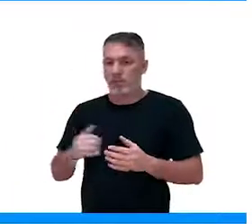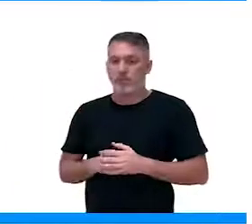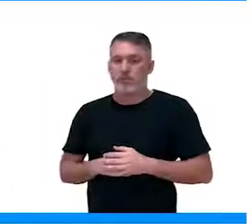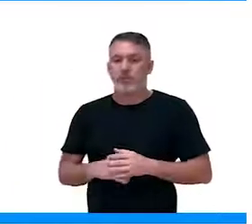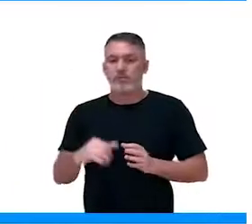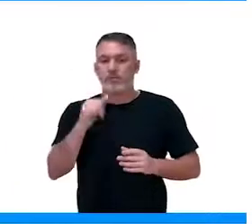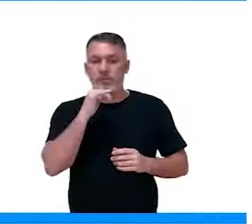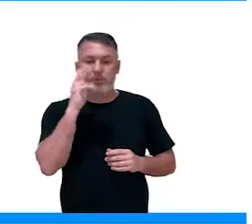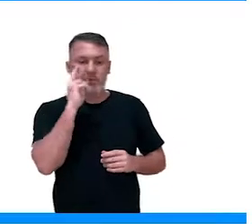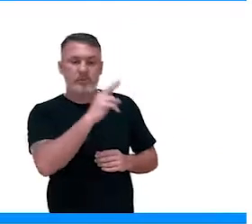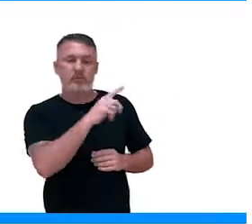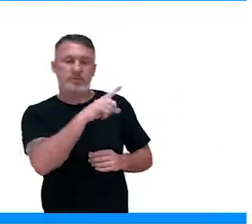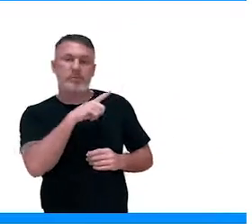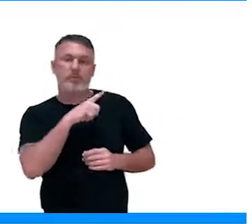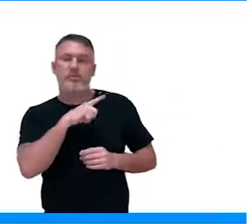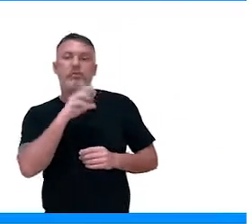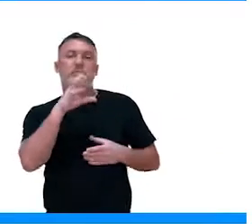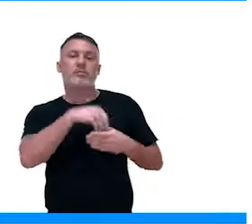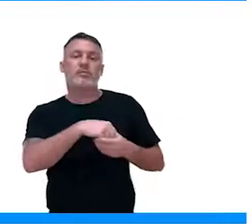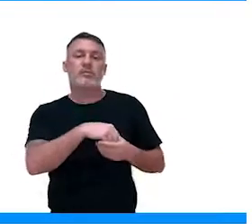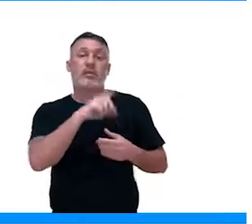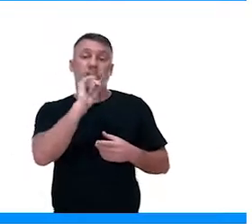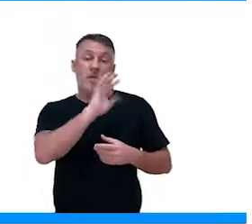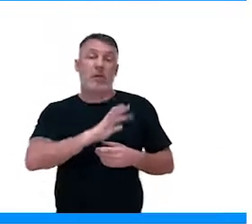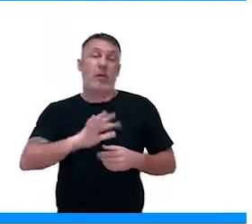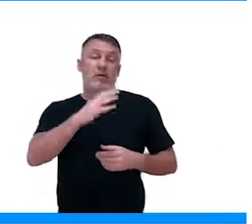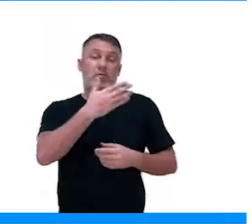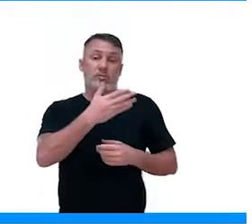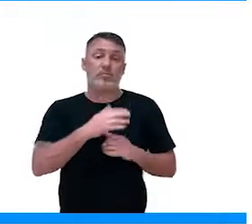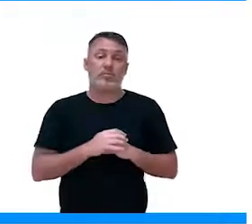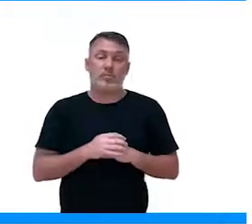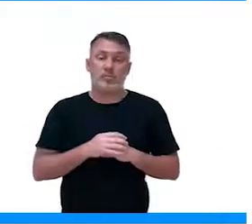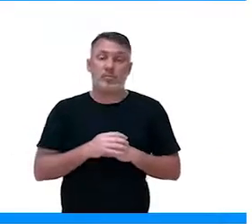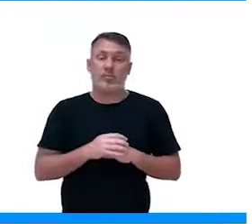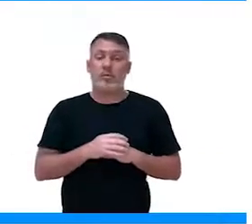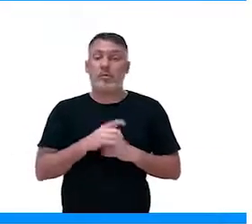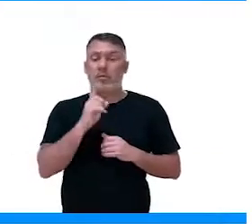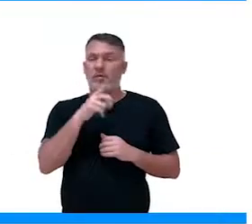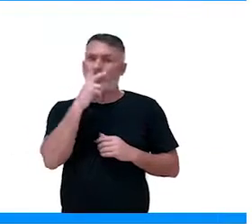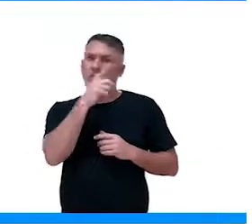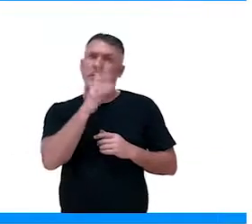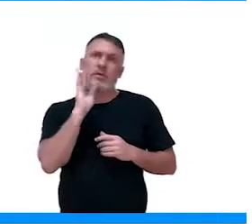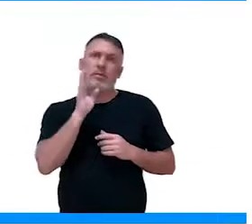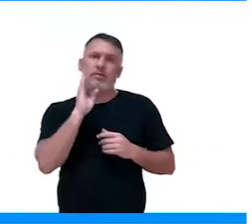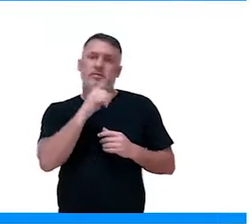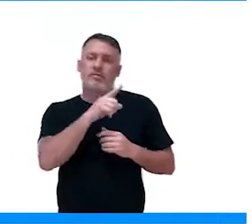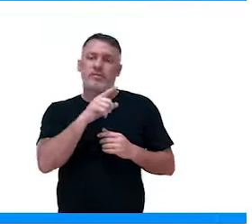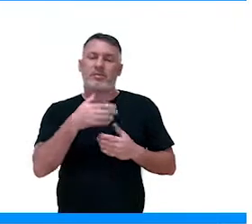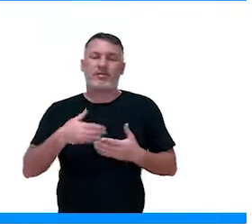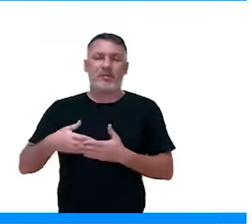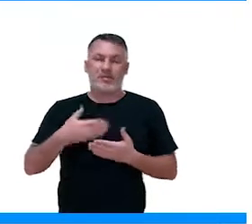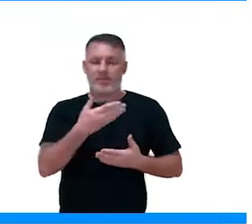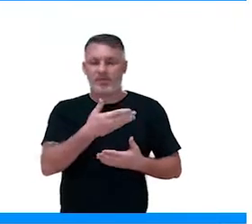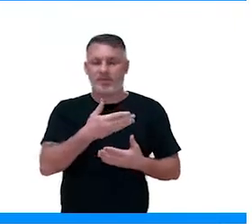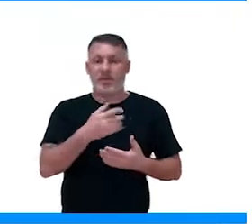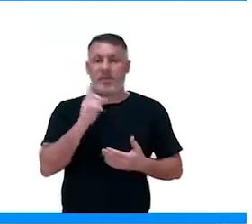isso. Aqui a gente tem também uma imagem, né? Essa imagem bem interessante, esse rapazinho aí é